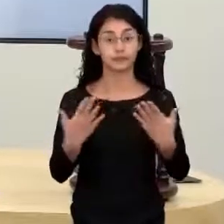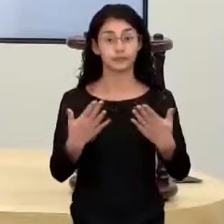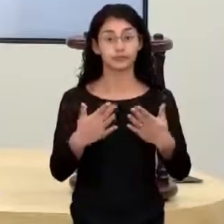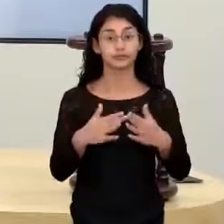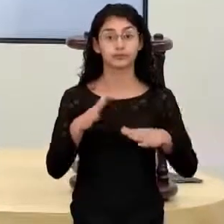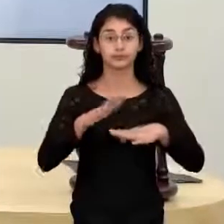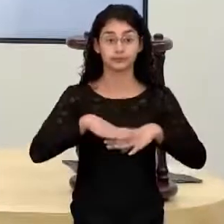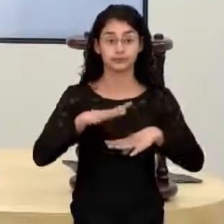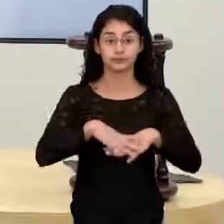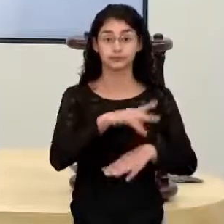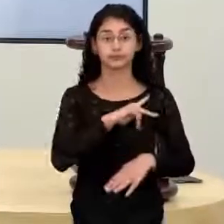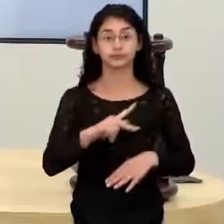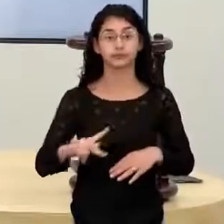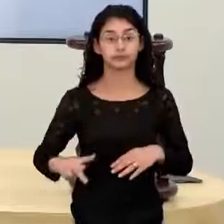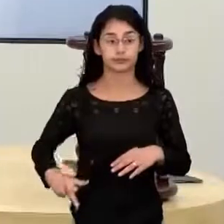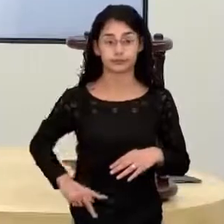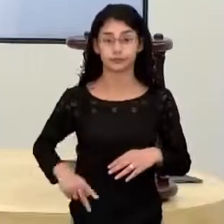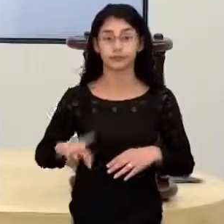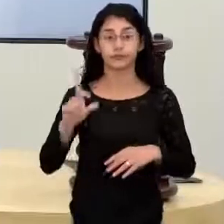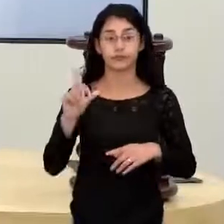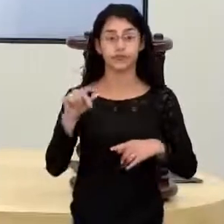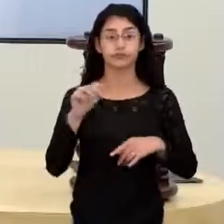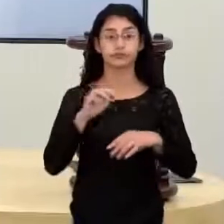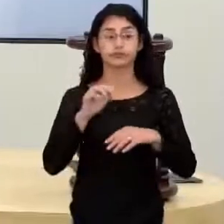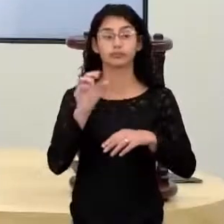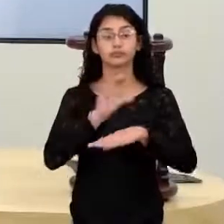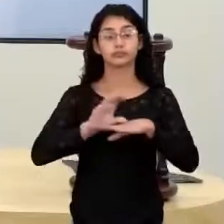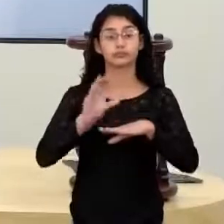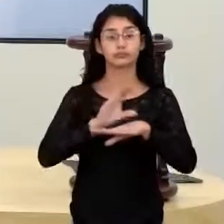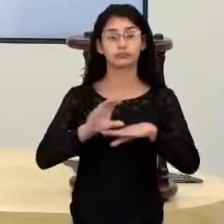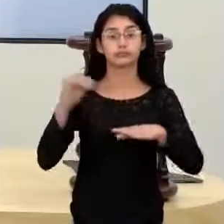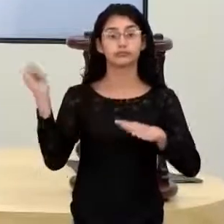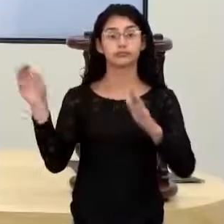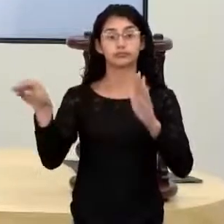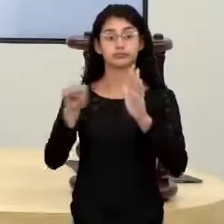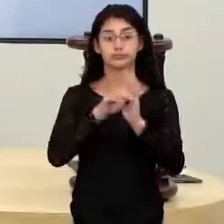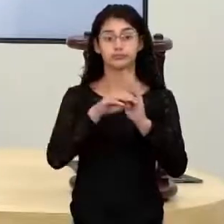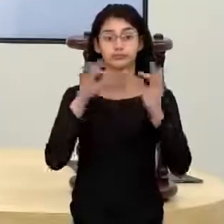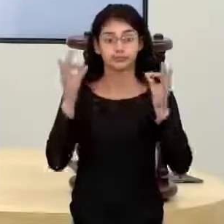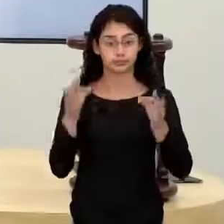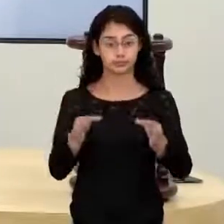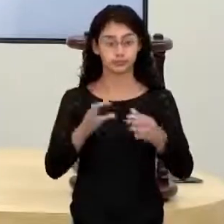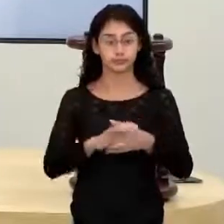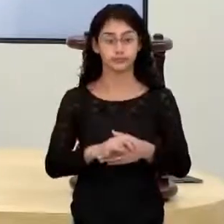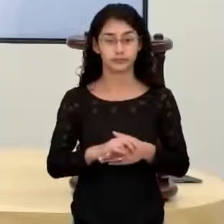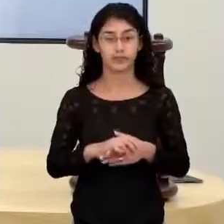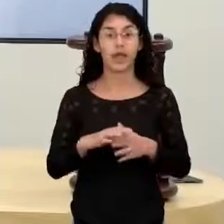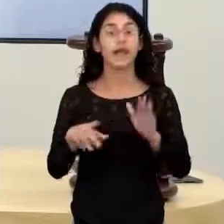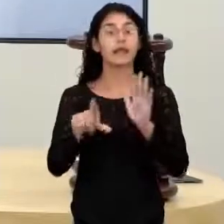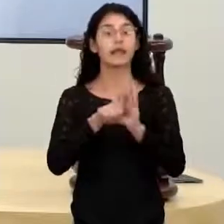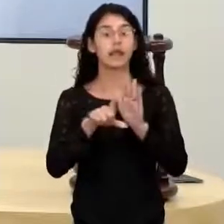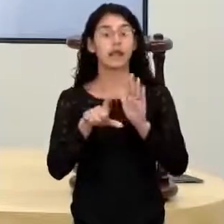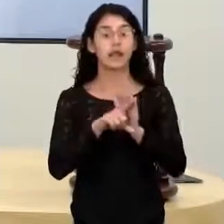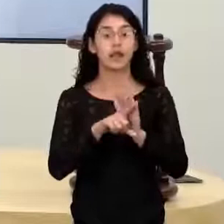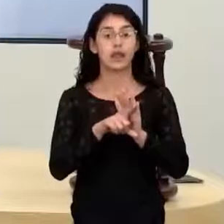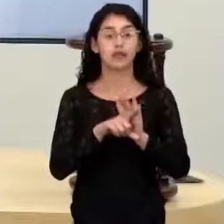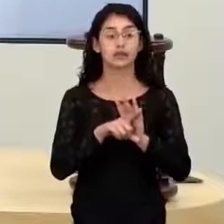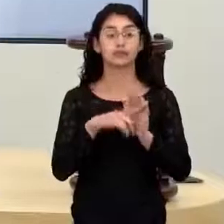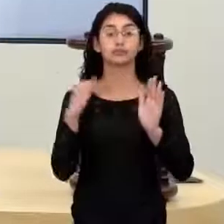do presidente é fazer com que a Constituição seja cumprida, está bem? Nenhuma lei pode